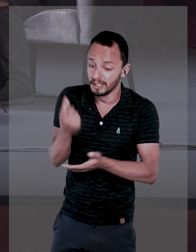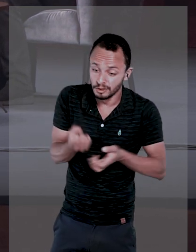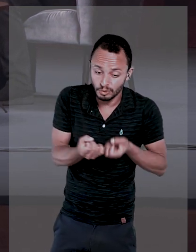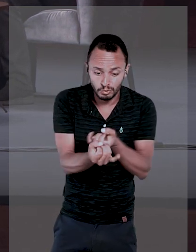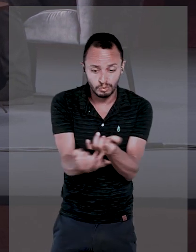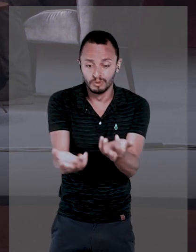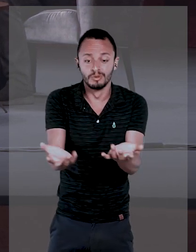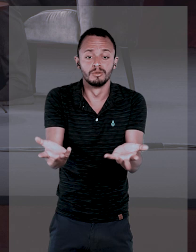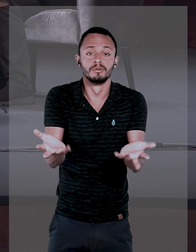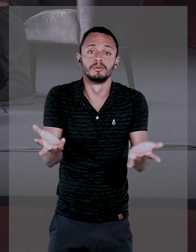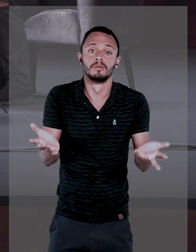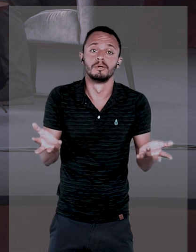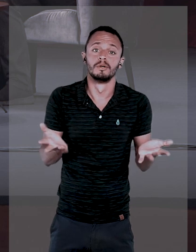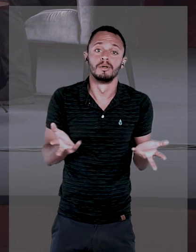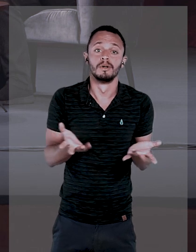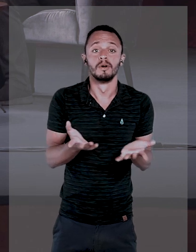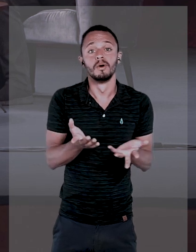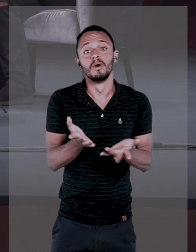eu acho.